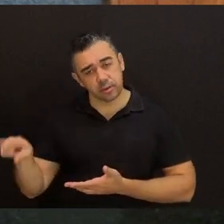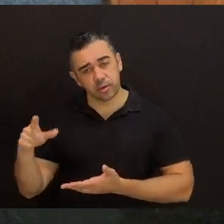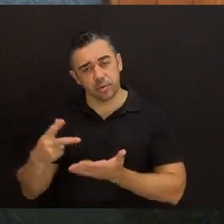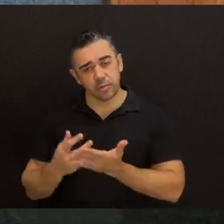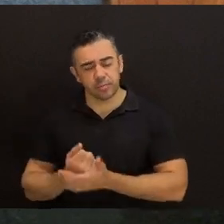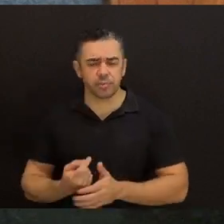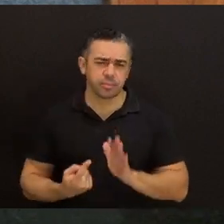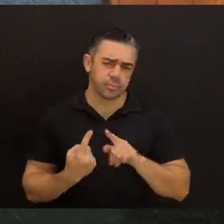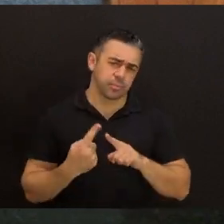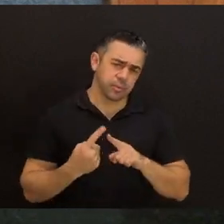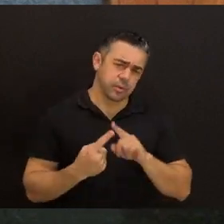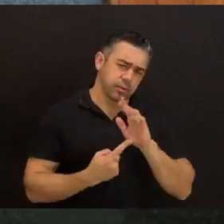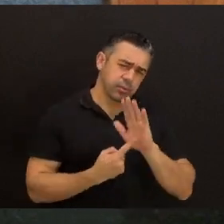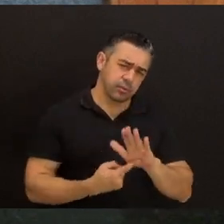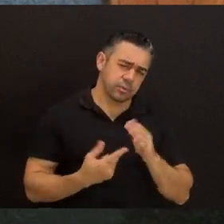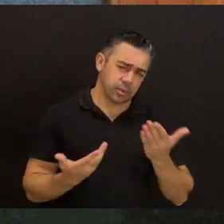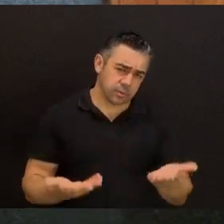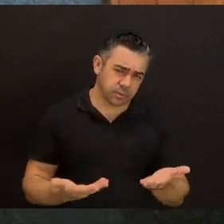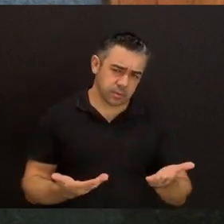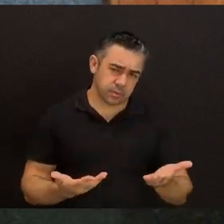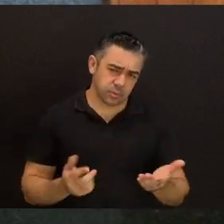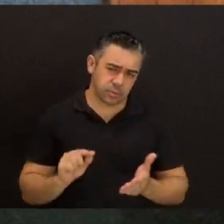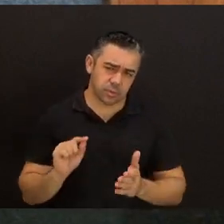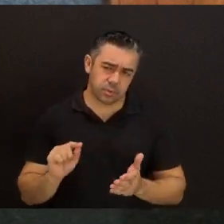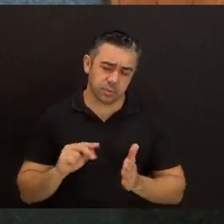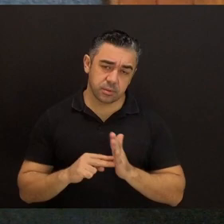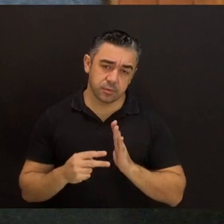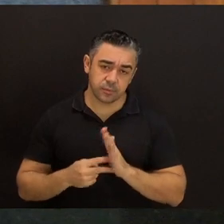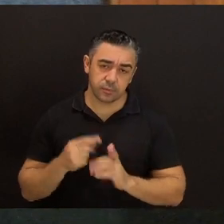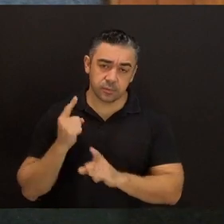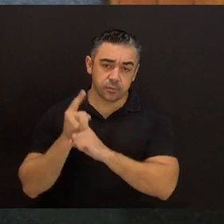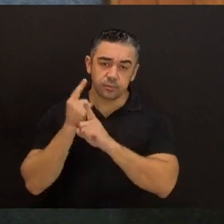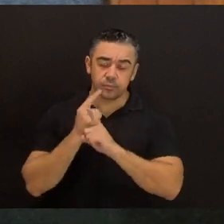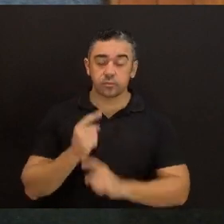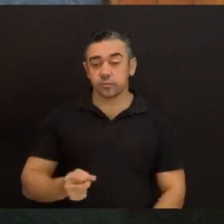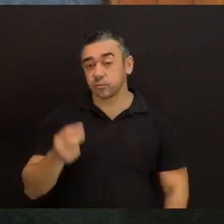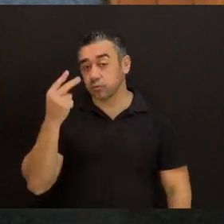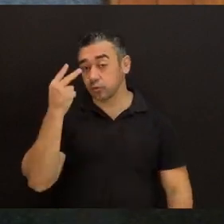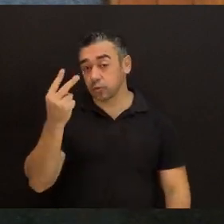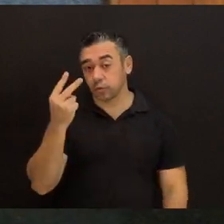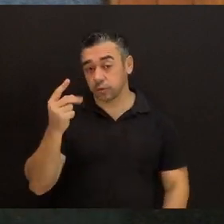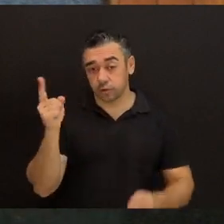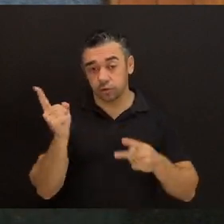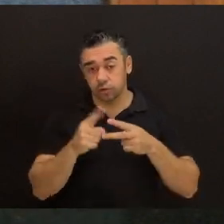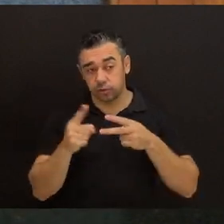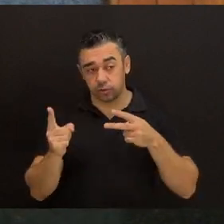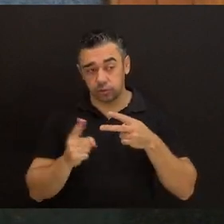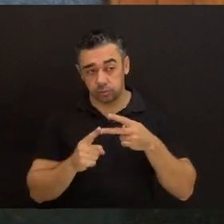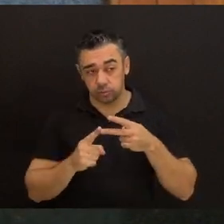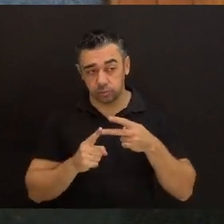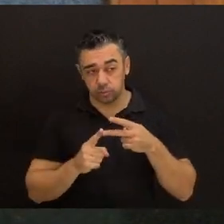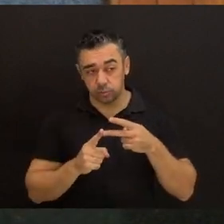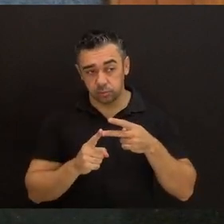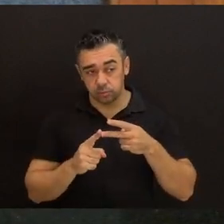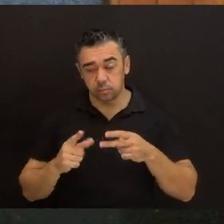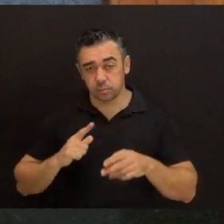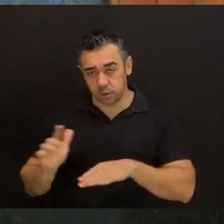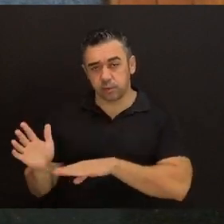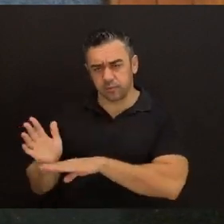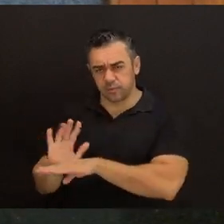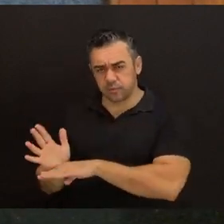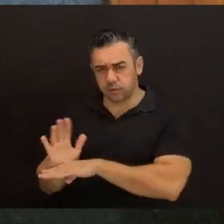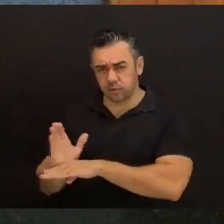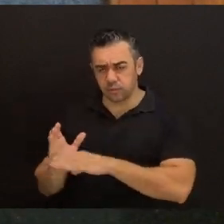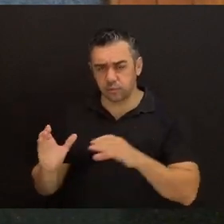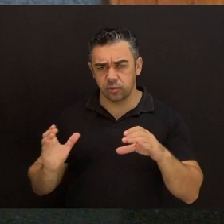me demonstra tudo isso senhores lá nós encontramos dois tipos de objetos passei parte do vídeo tem um vídeo completo dessa